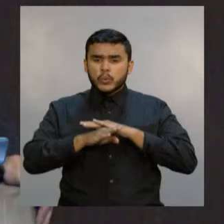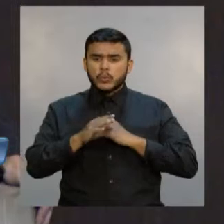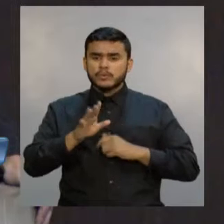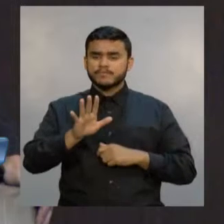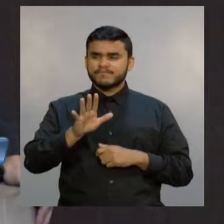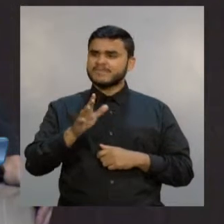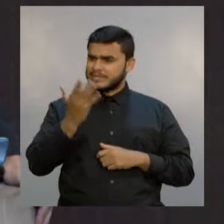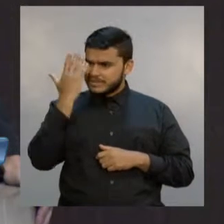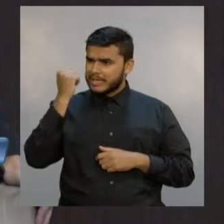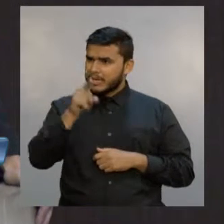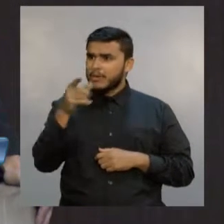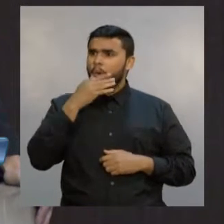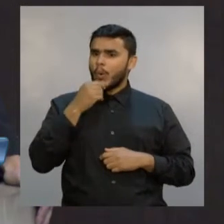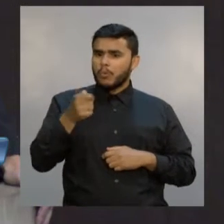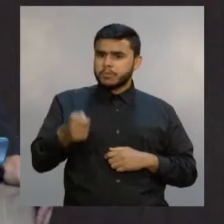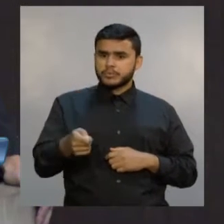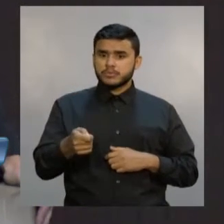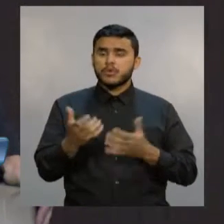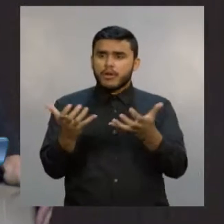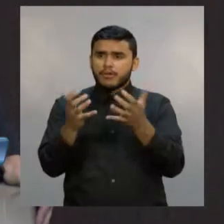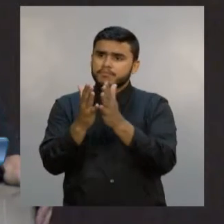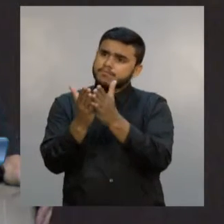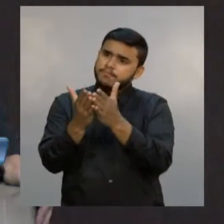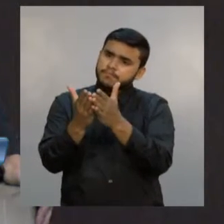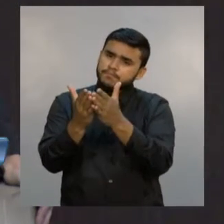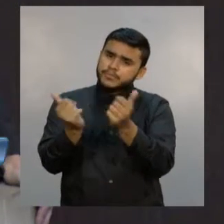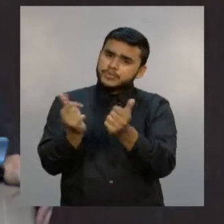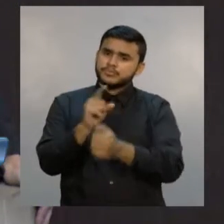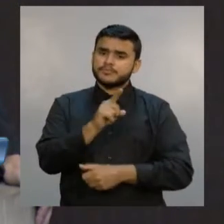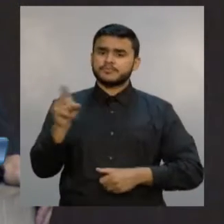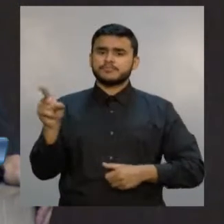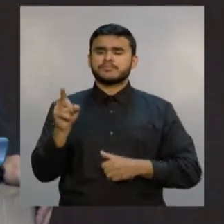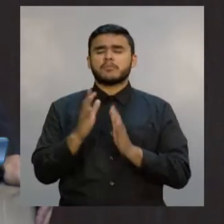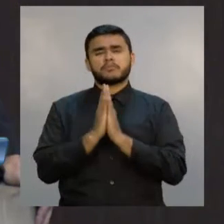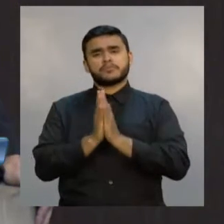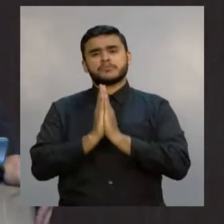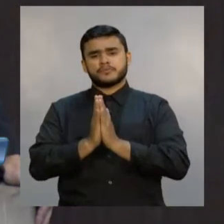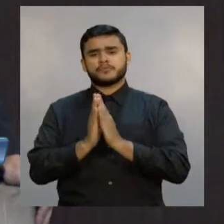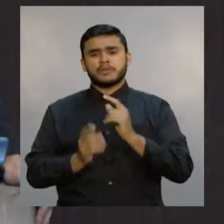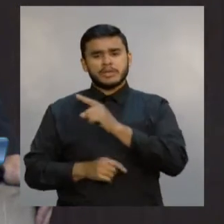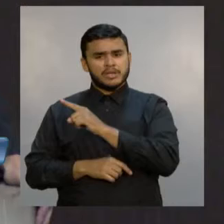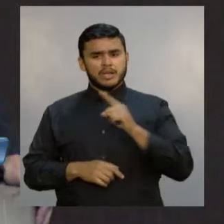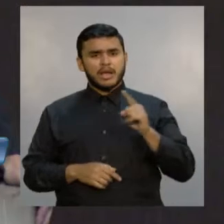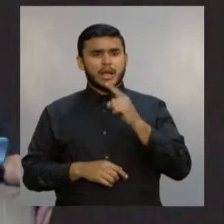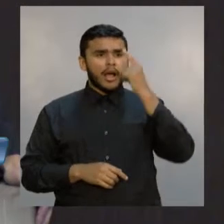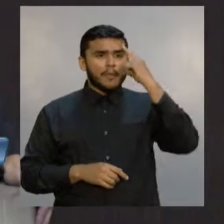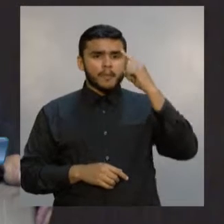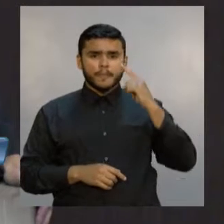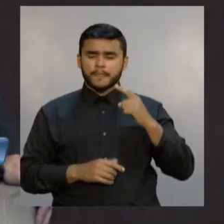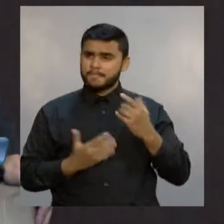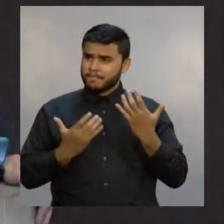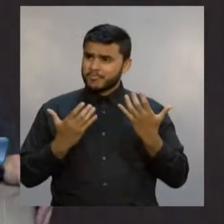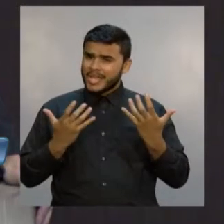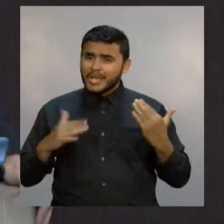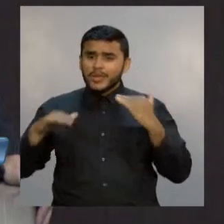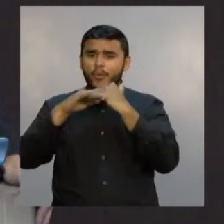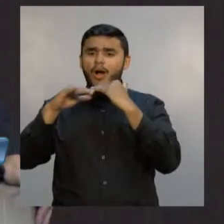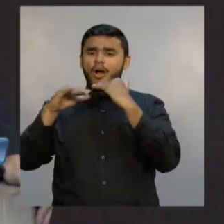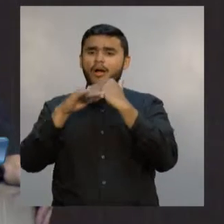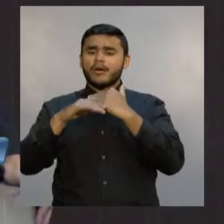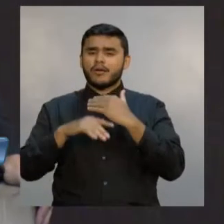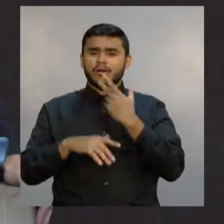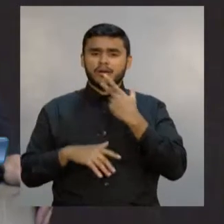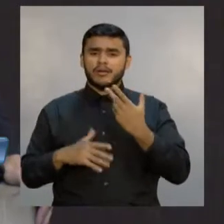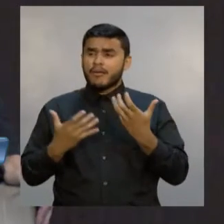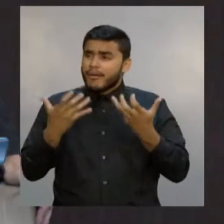eu queria fazer um apelo aos homens. É muito pesado que a luta pela igualdade de gênero,